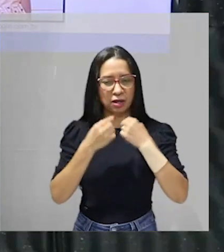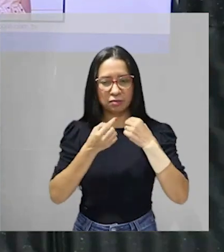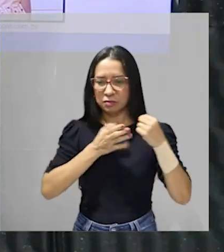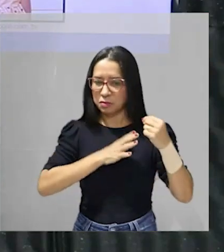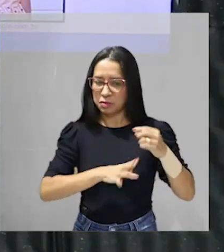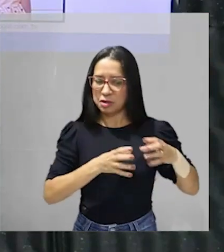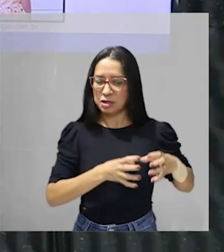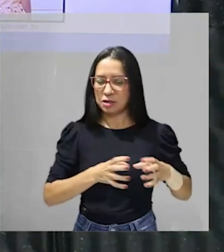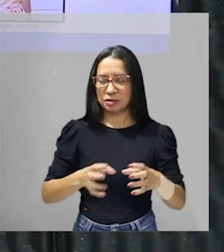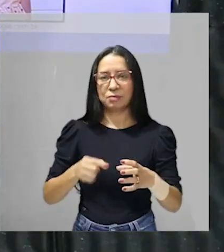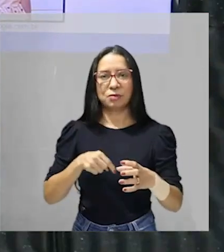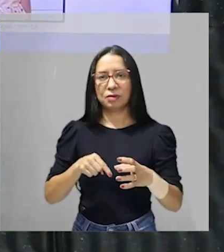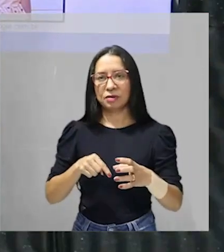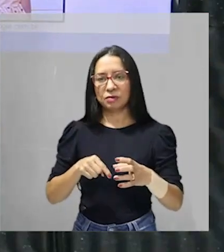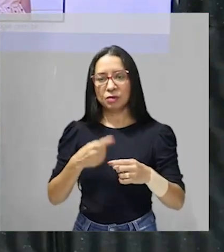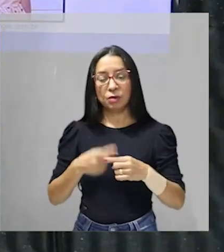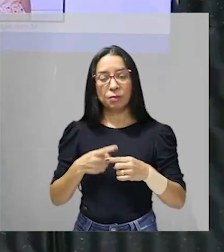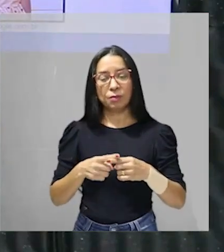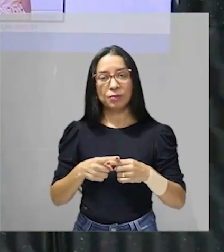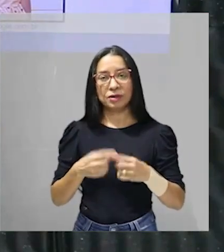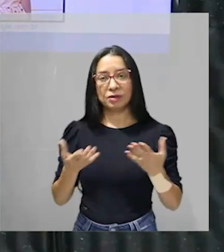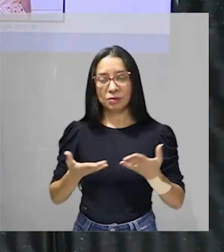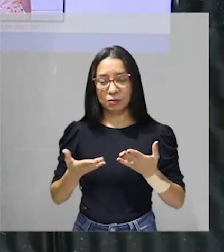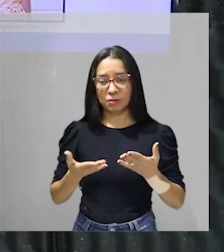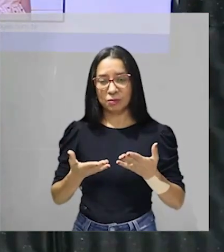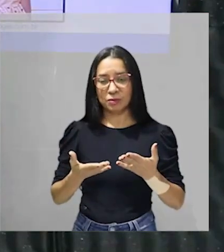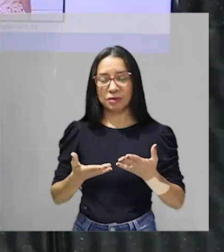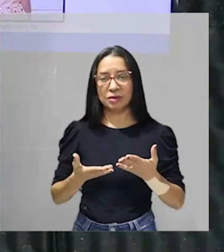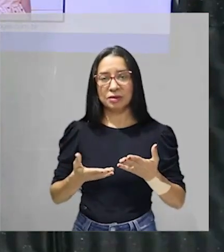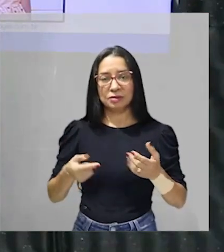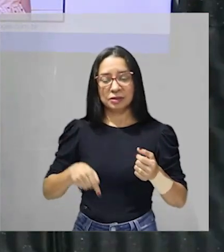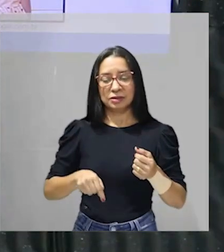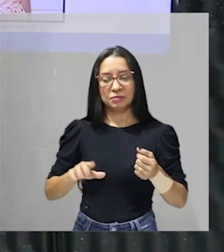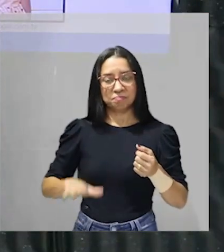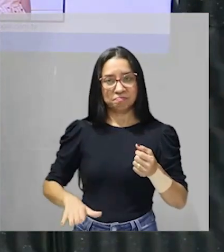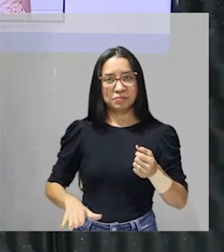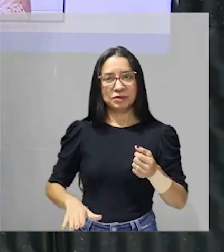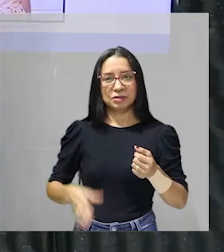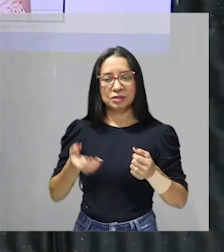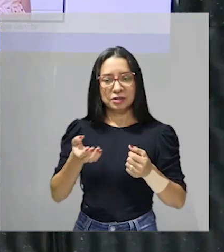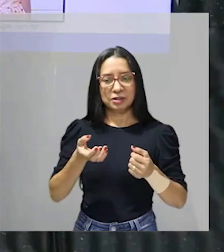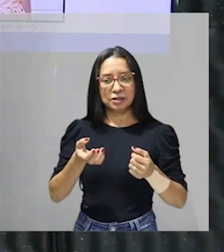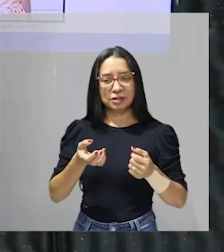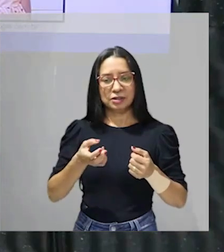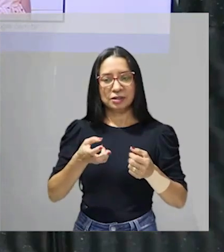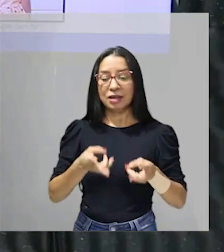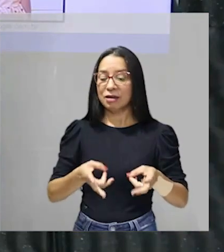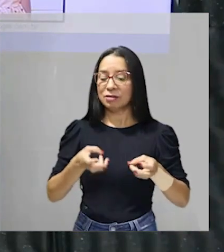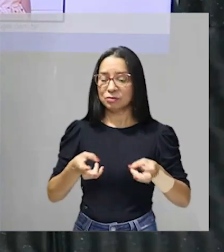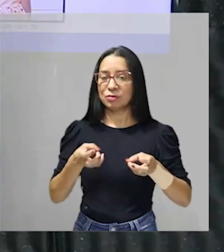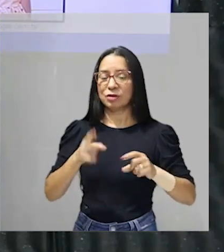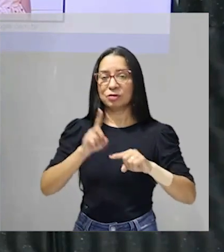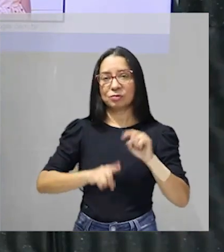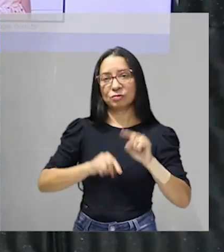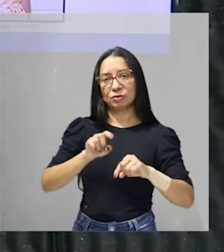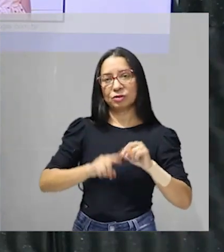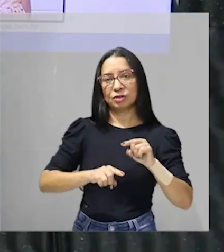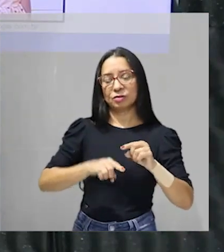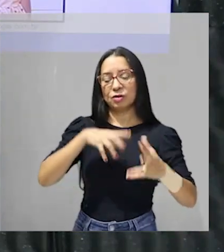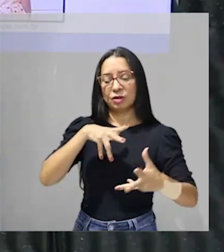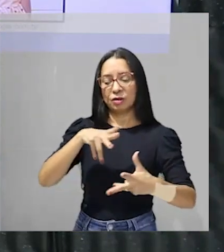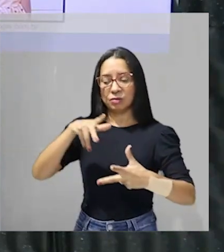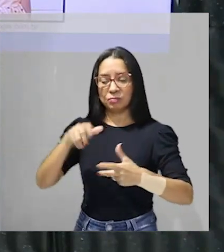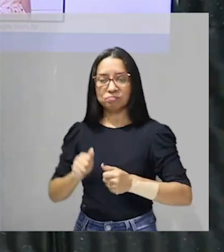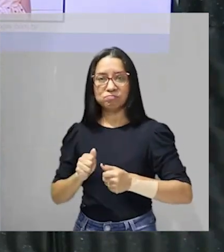a bola porque nessa fase a criança ela quer explorar os objetos Por isso as crianças mexem bastante ela quer explorar o mundo